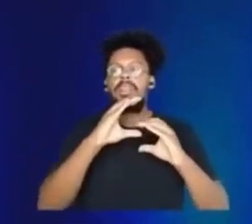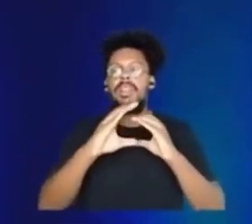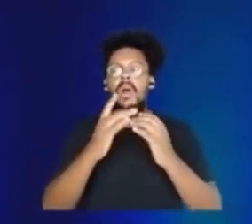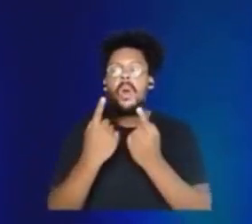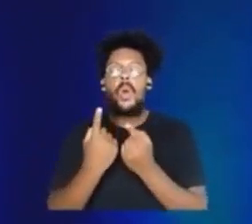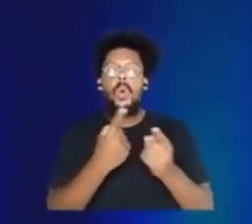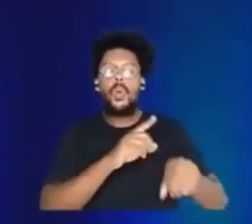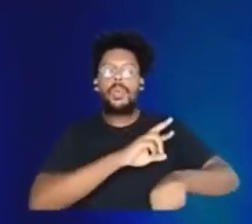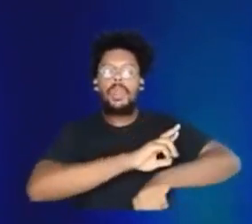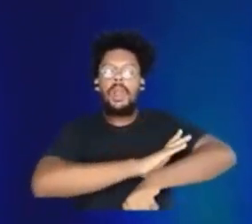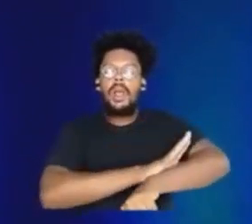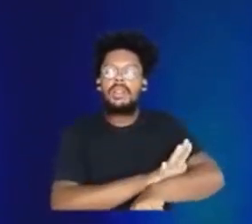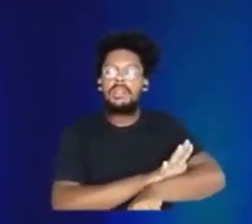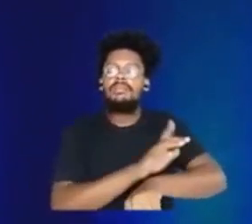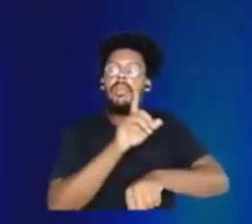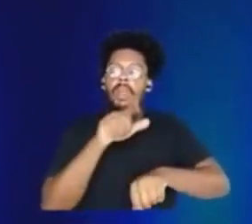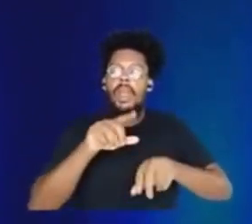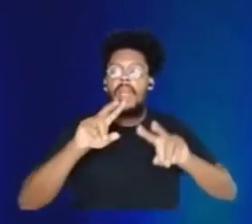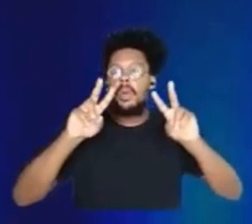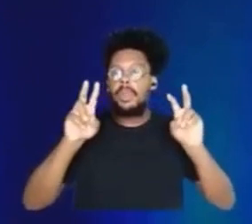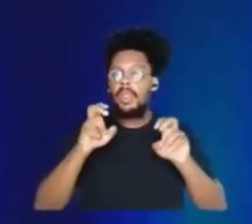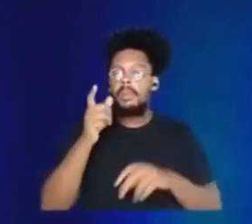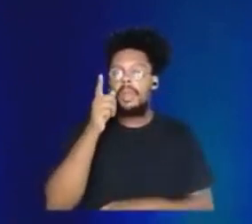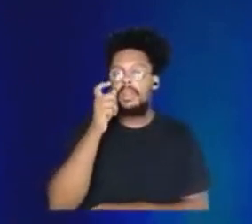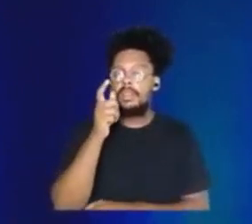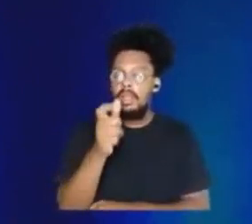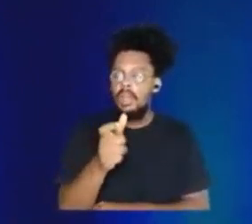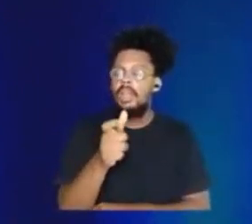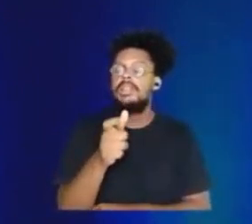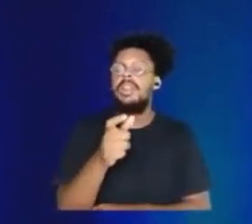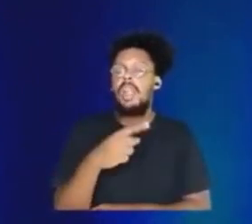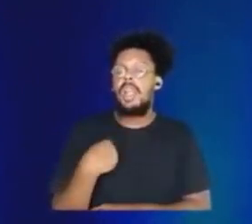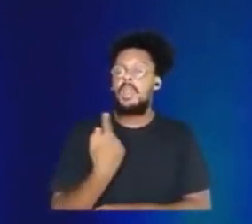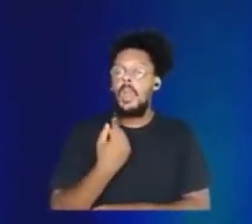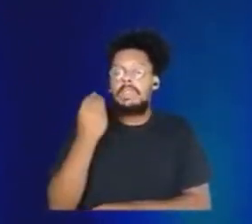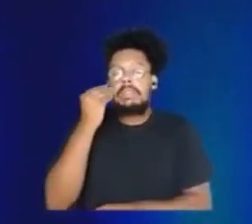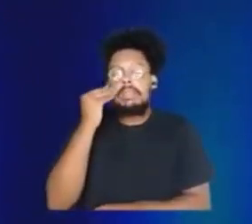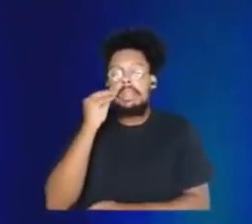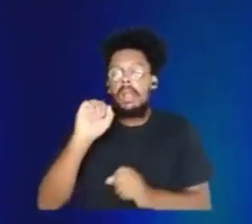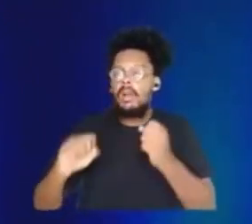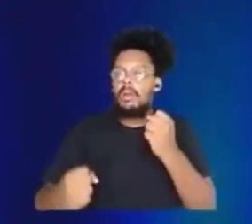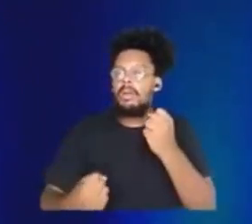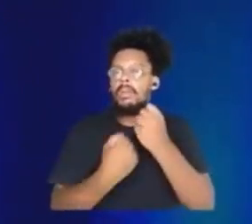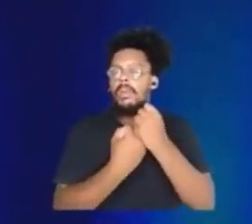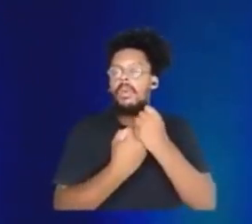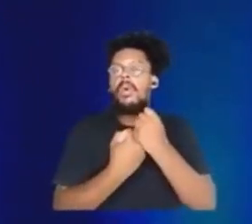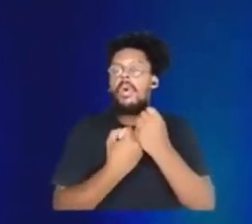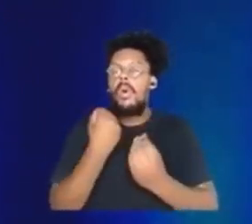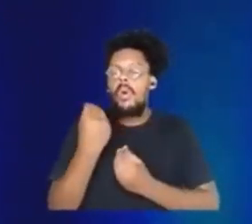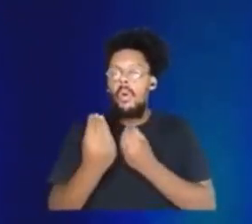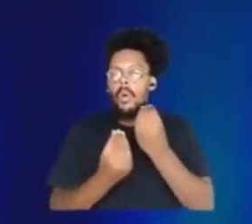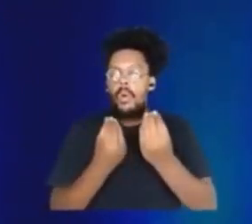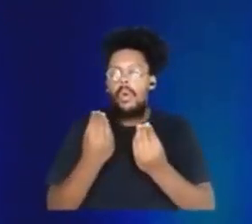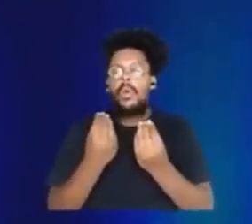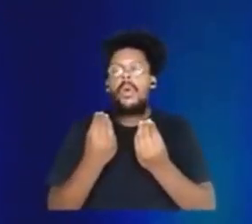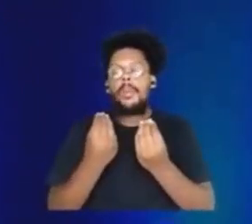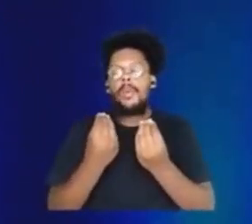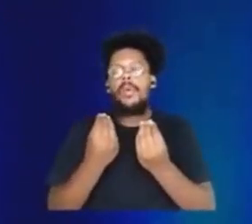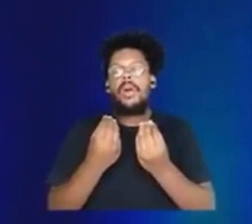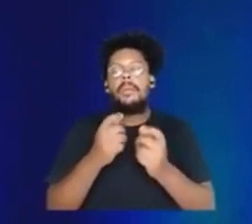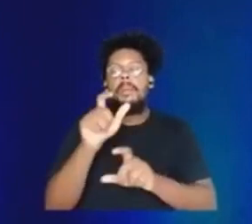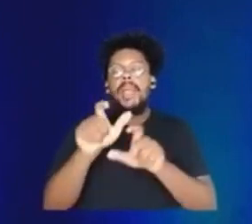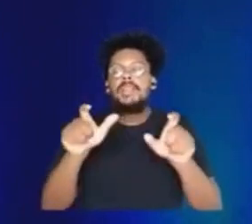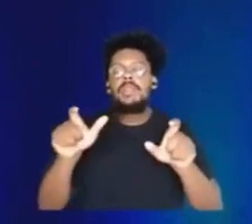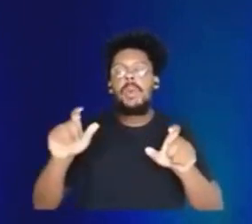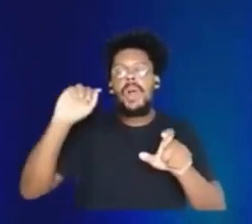que especificamente interessa de como é que a gente fortalece veículos gerenciados, administrados por pessoas negras. Então, aqui eu estou